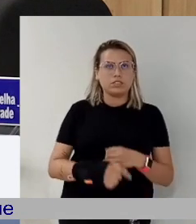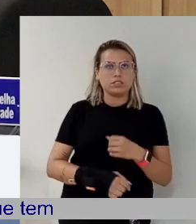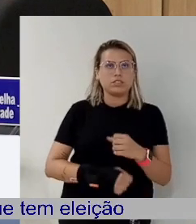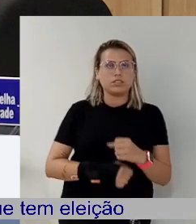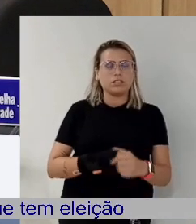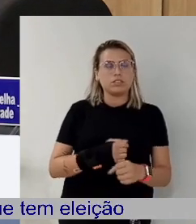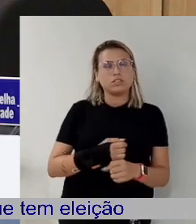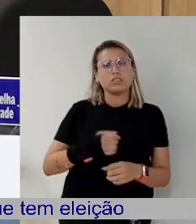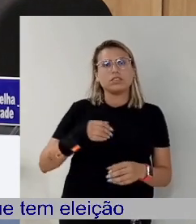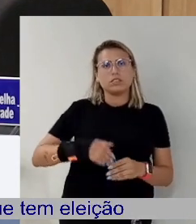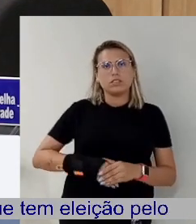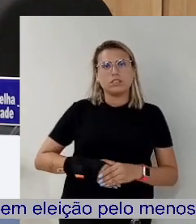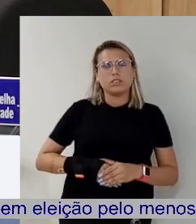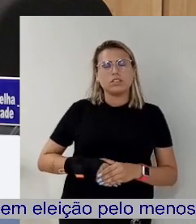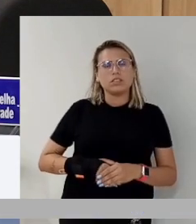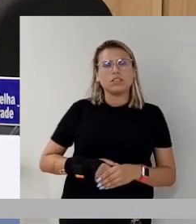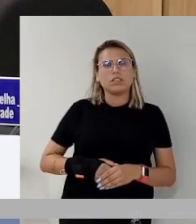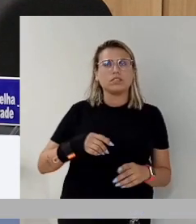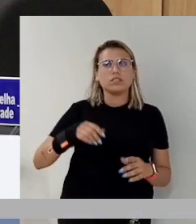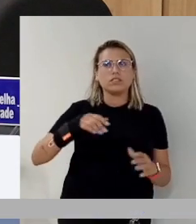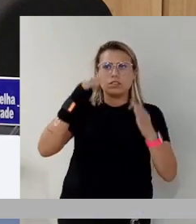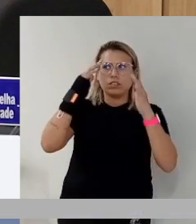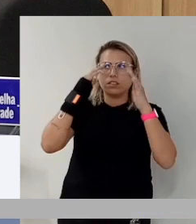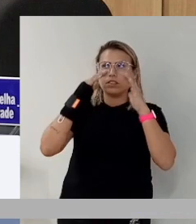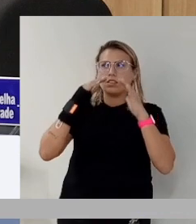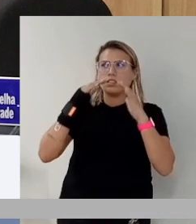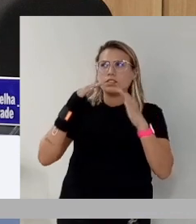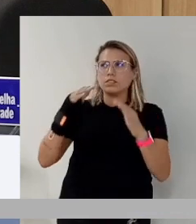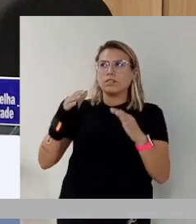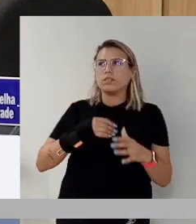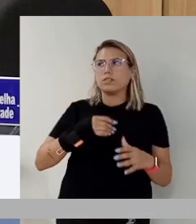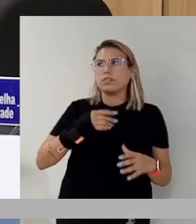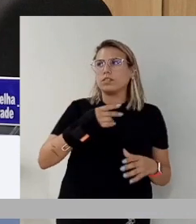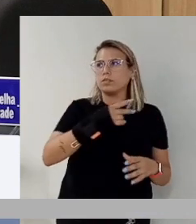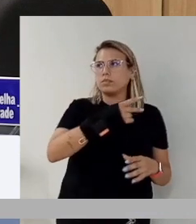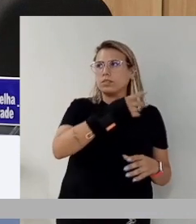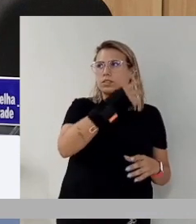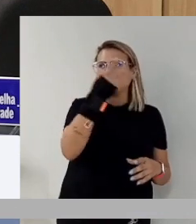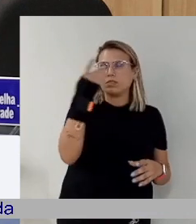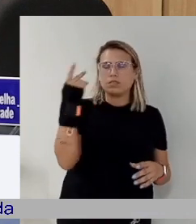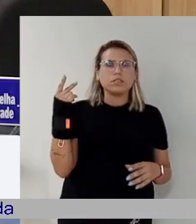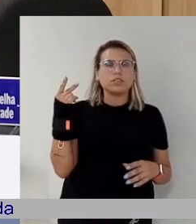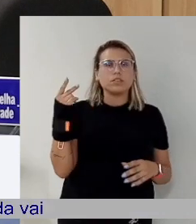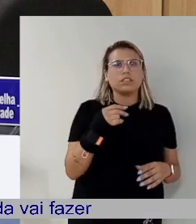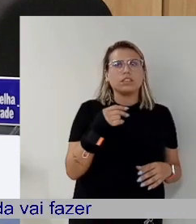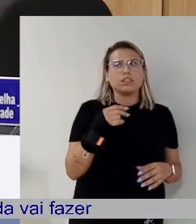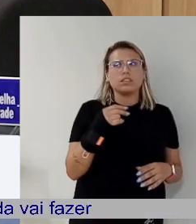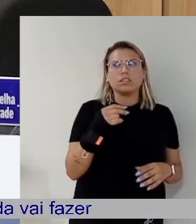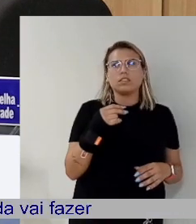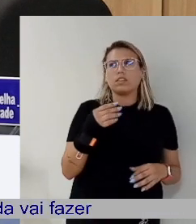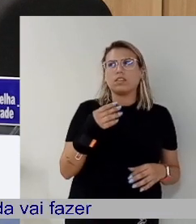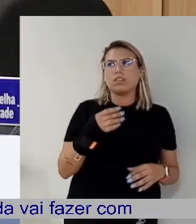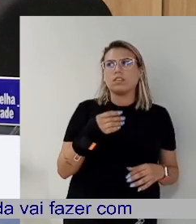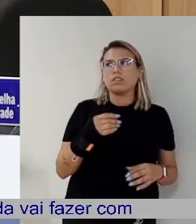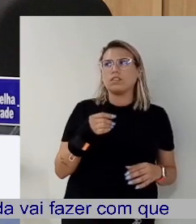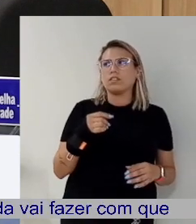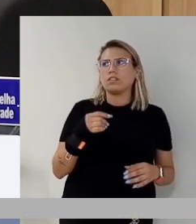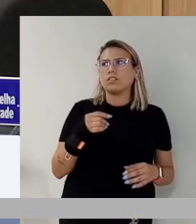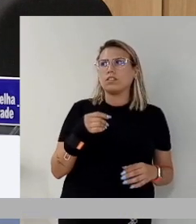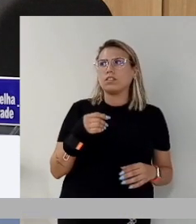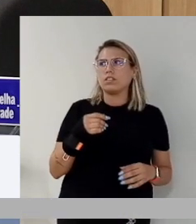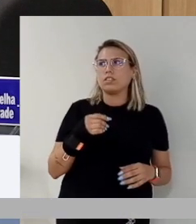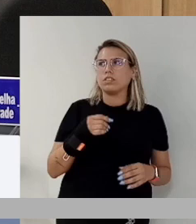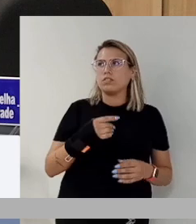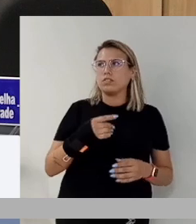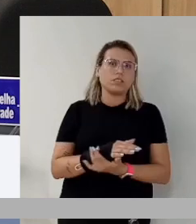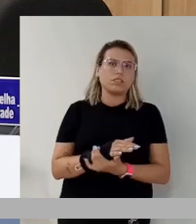pelo menos no que diz respeito a minha pessoa nada vai fazer com que ninguém